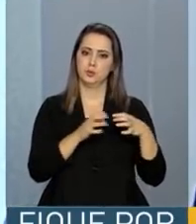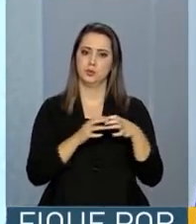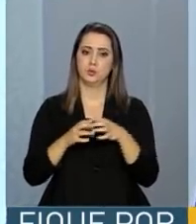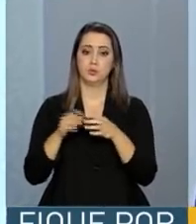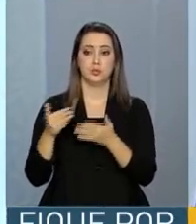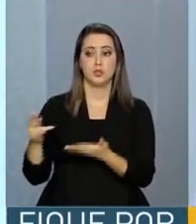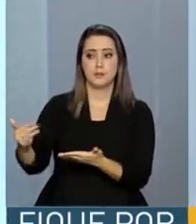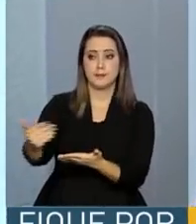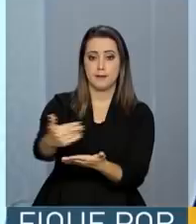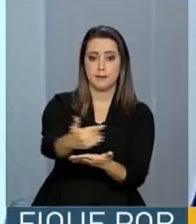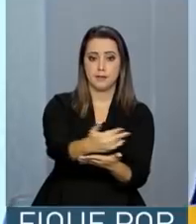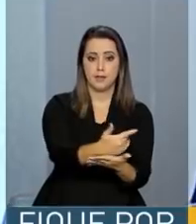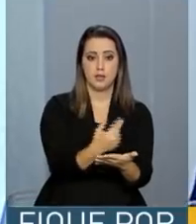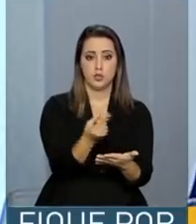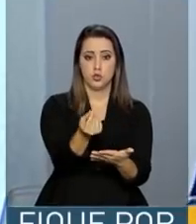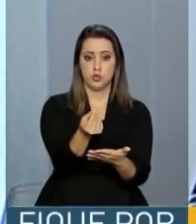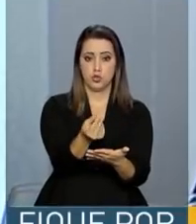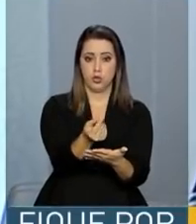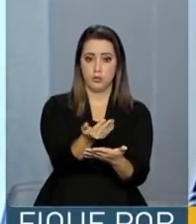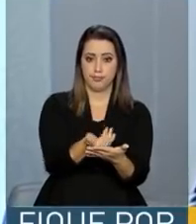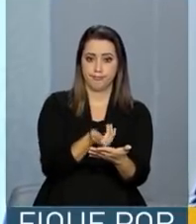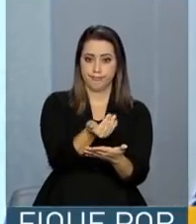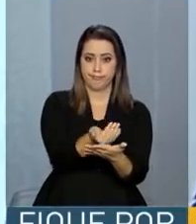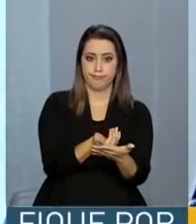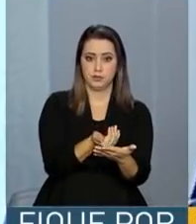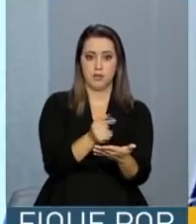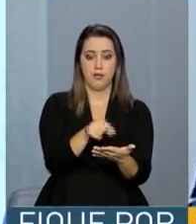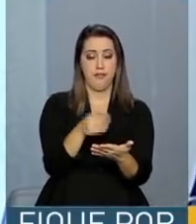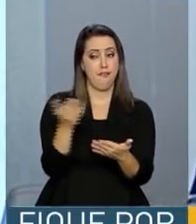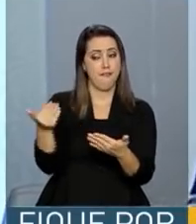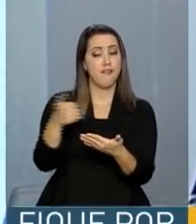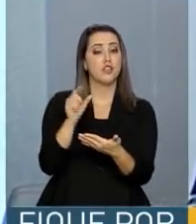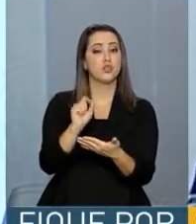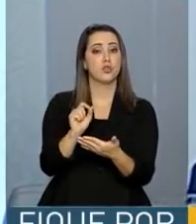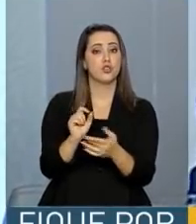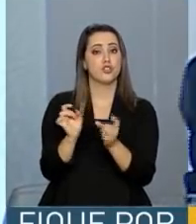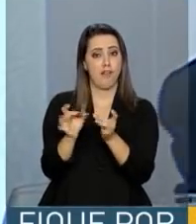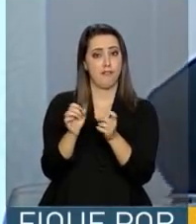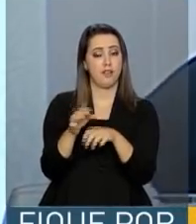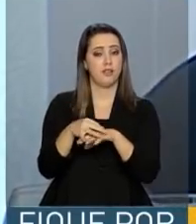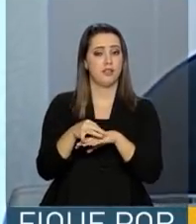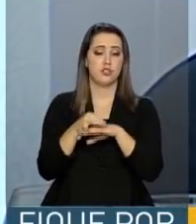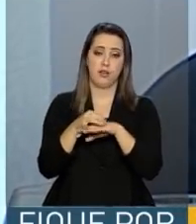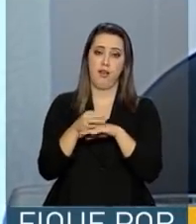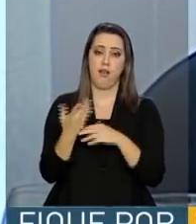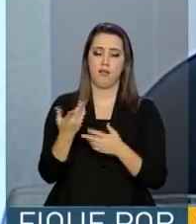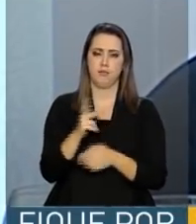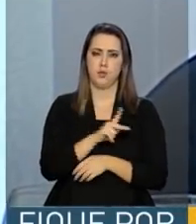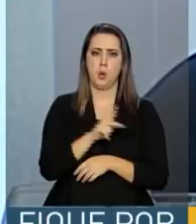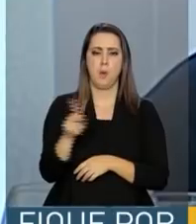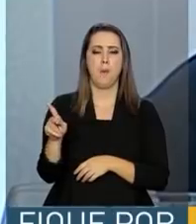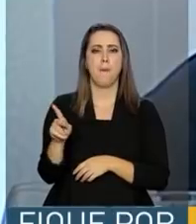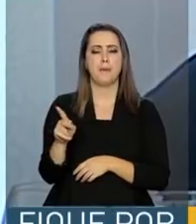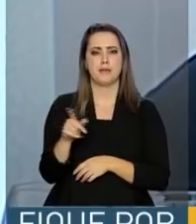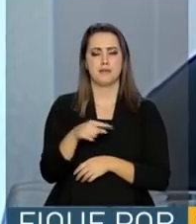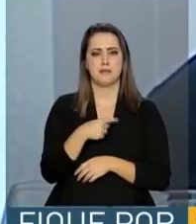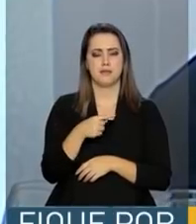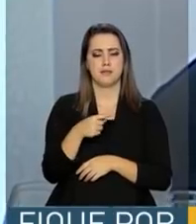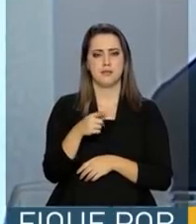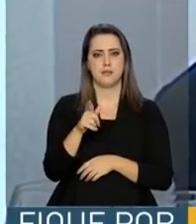receitas externas nem na exportação de carnes onde o presidente xi jinping que por meio do embaixador mandou um recado